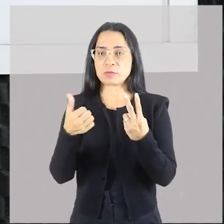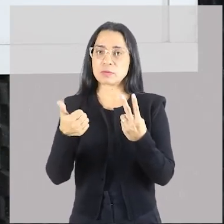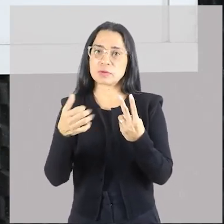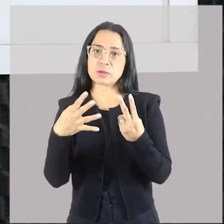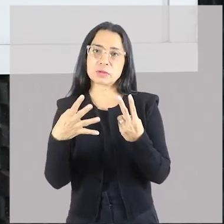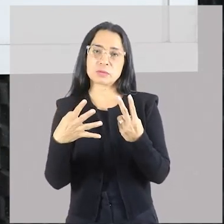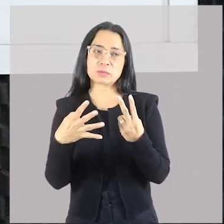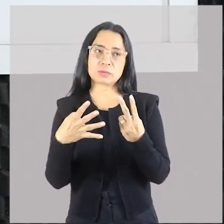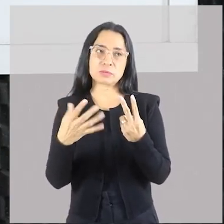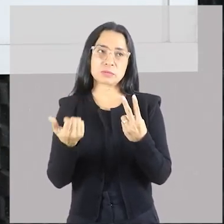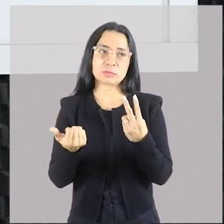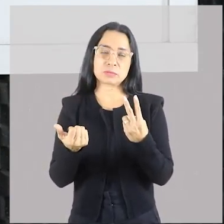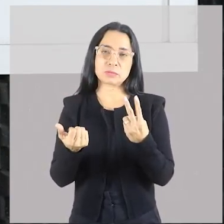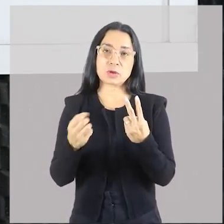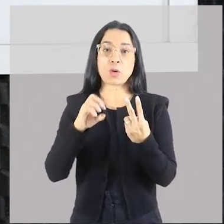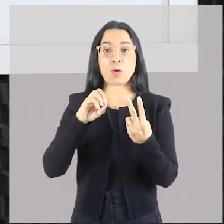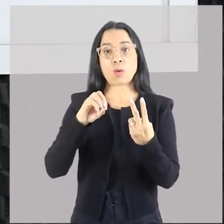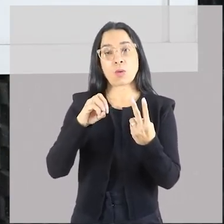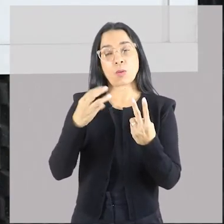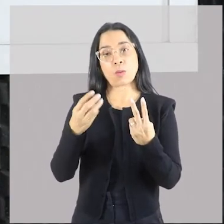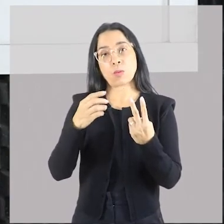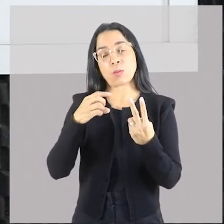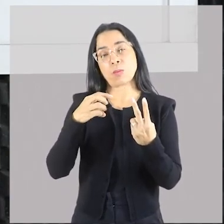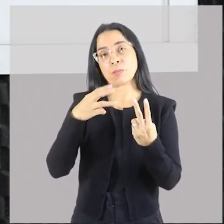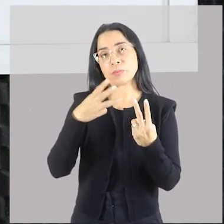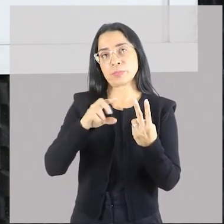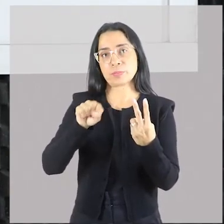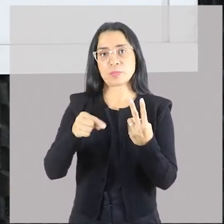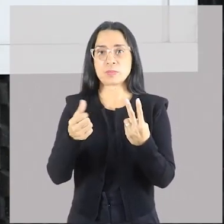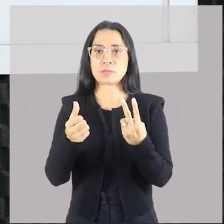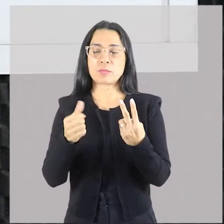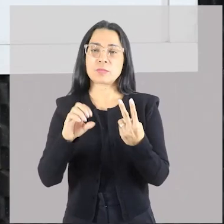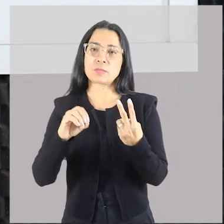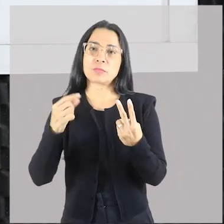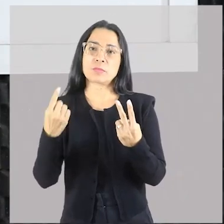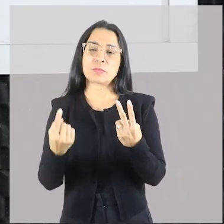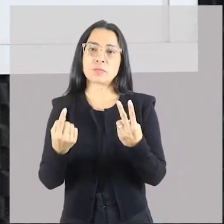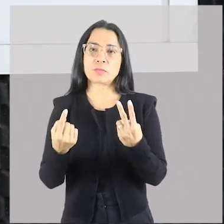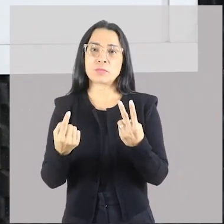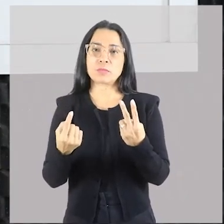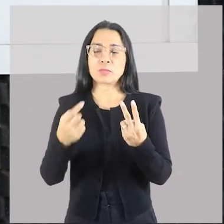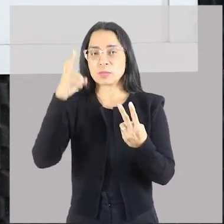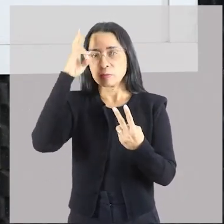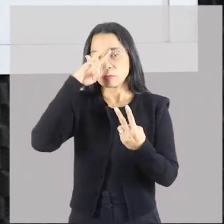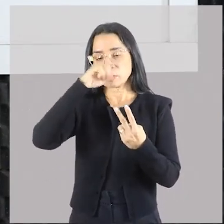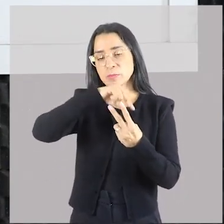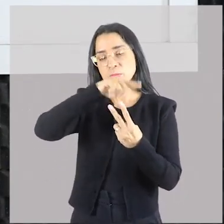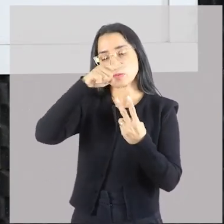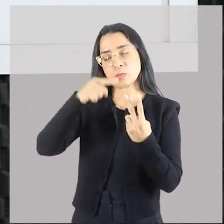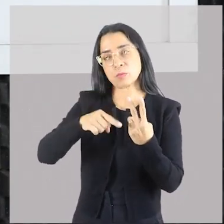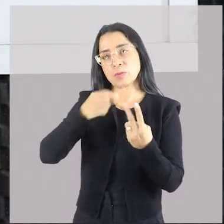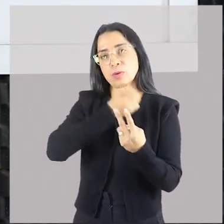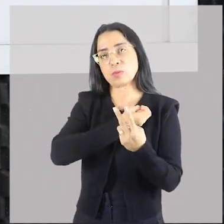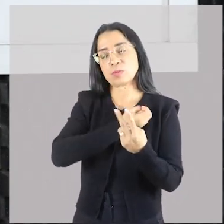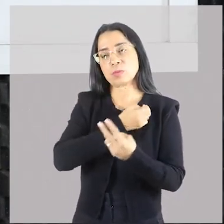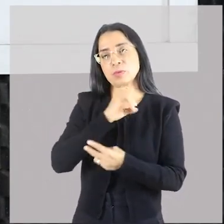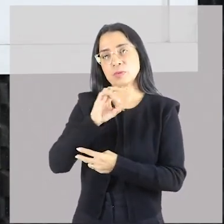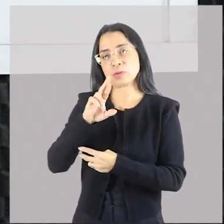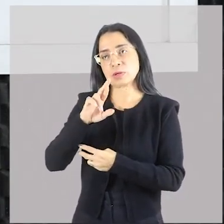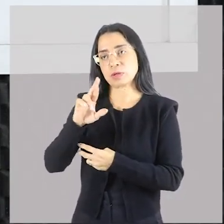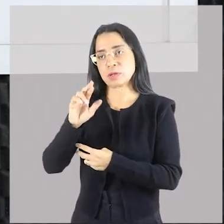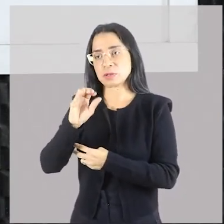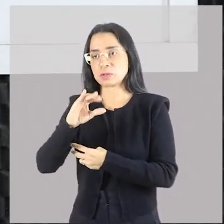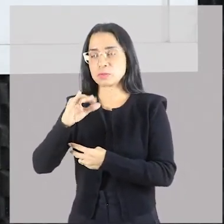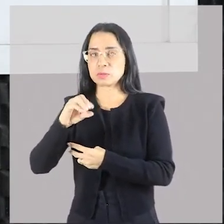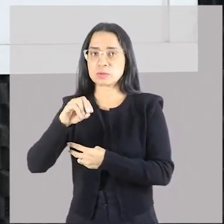3,14 ou 3,1, mas lembrando que o π é um número irracional, ele tem infinitas